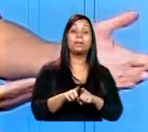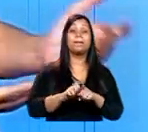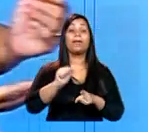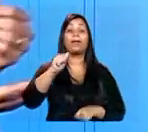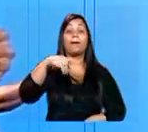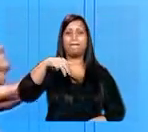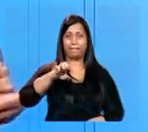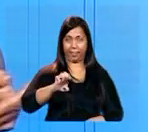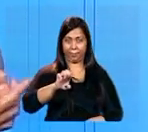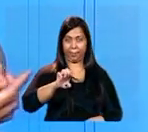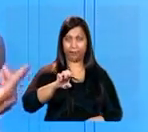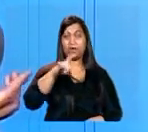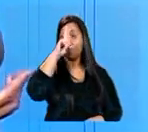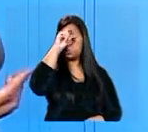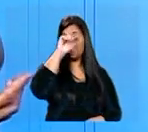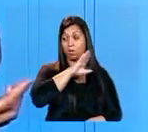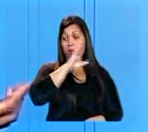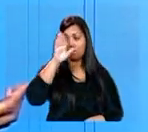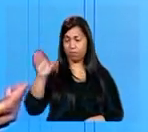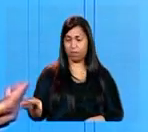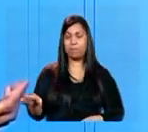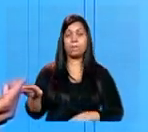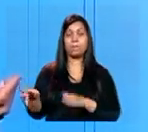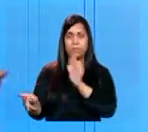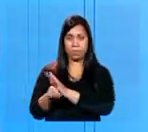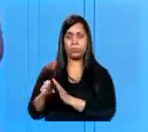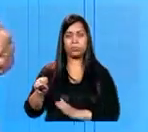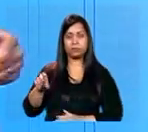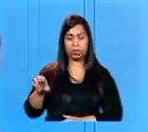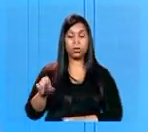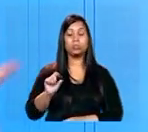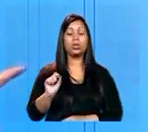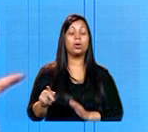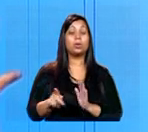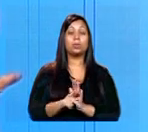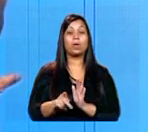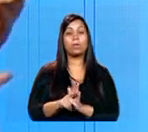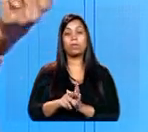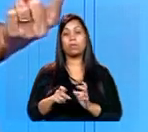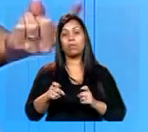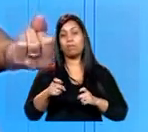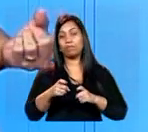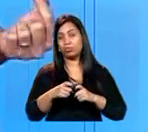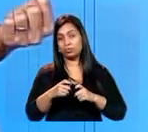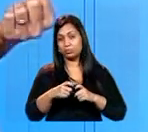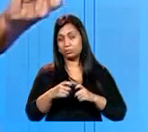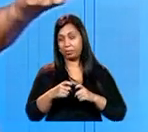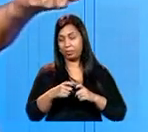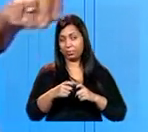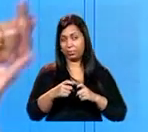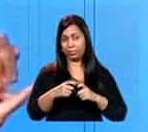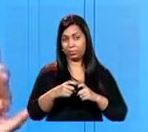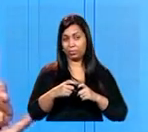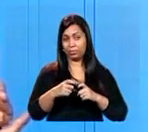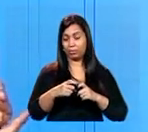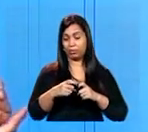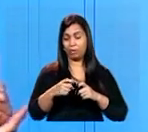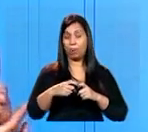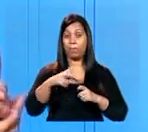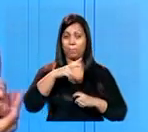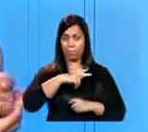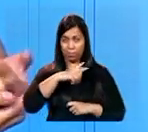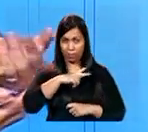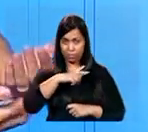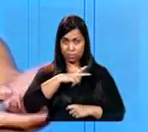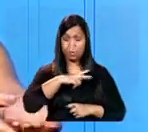Os hospitais encaminham direto. Pacientes oriundos de hospitais privados, que não tem suporte da rede privada dele